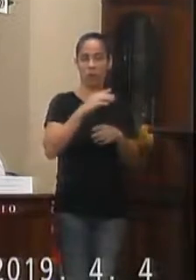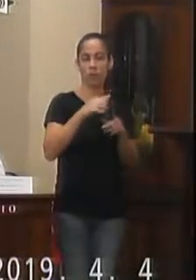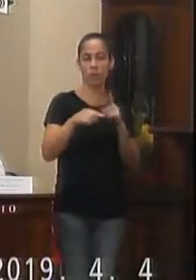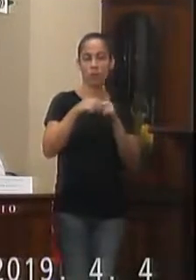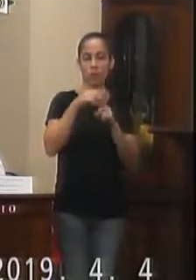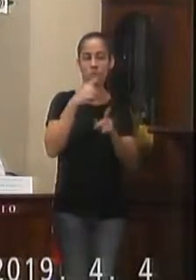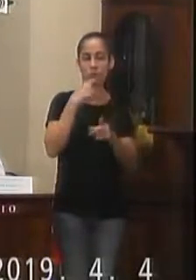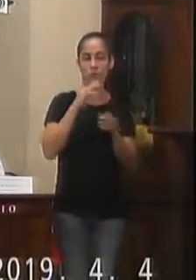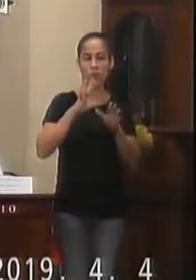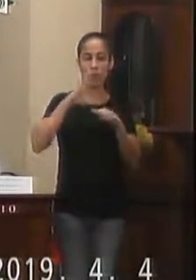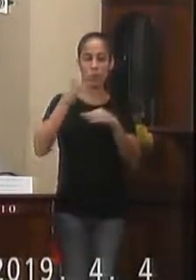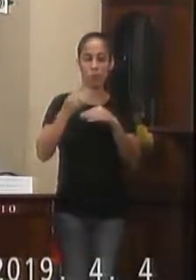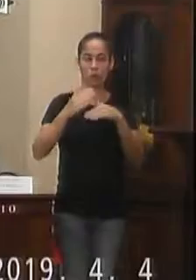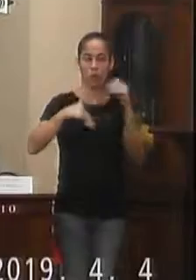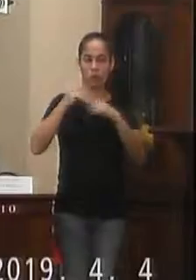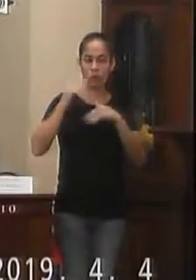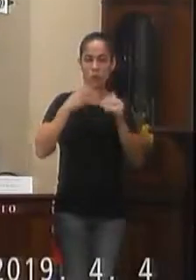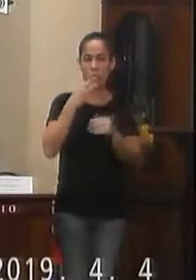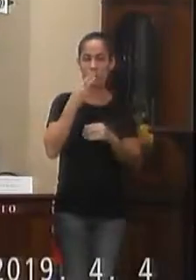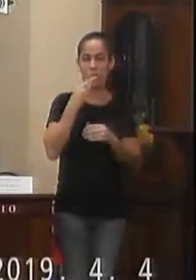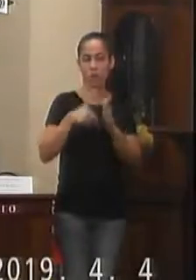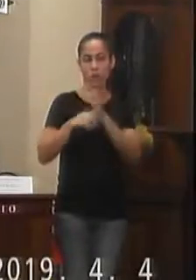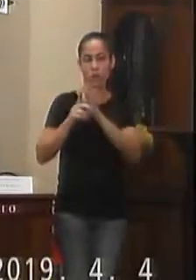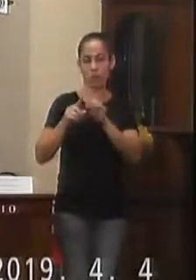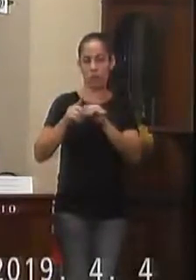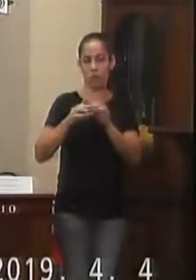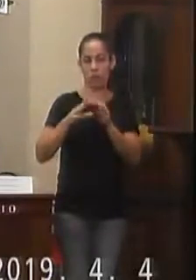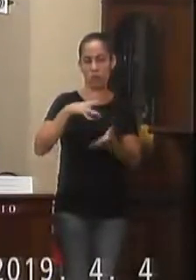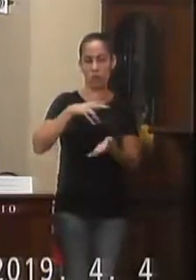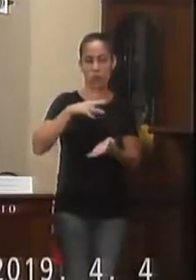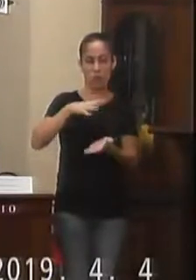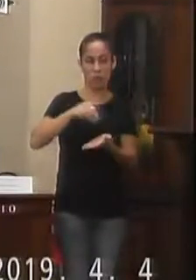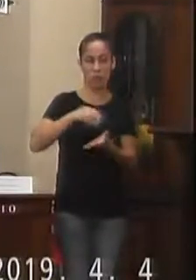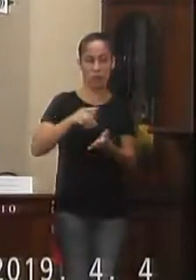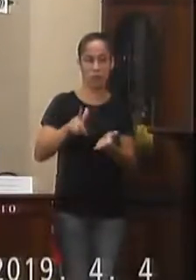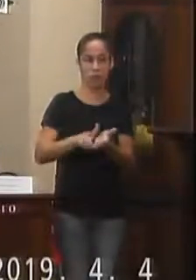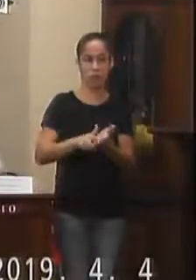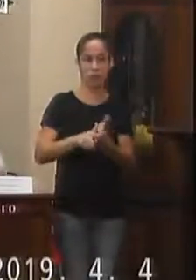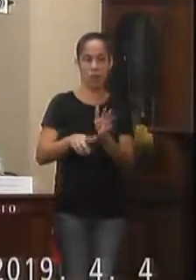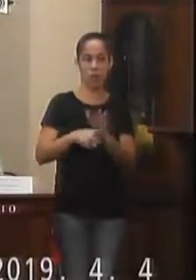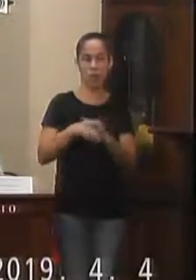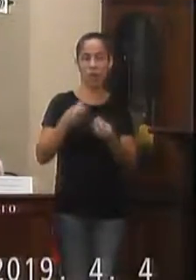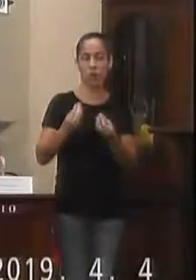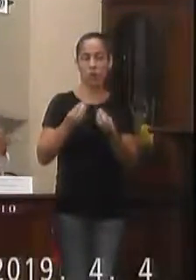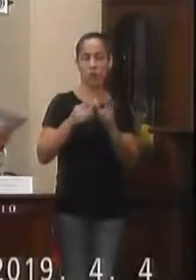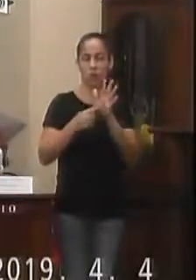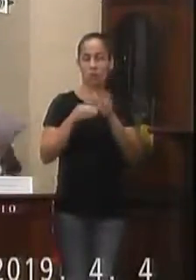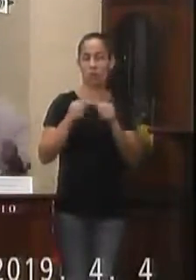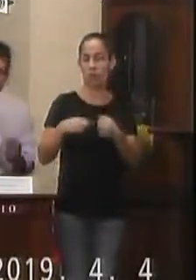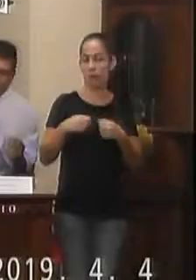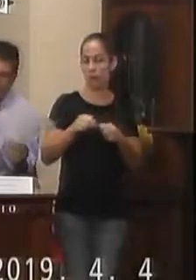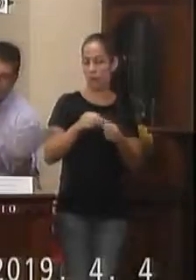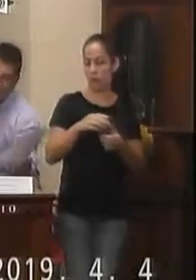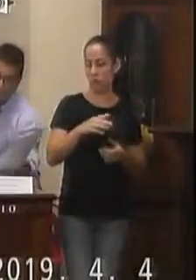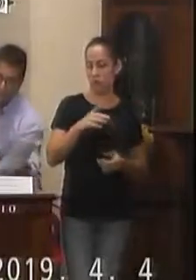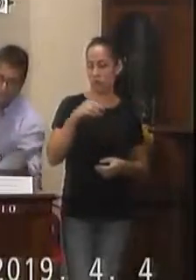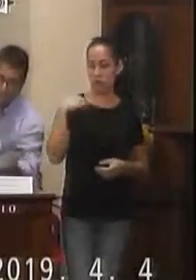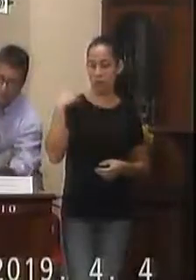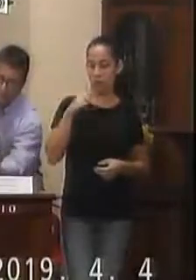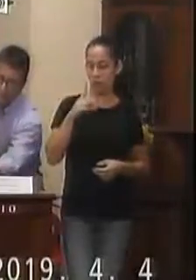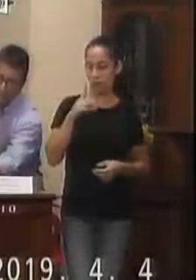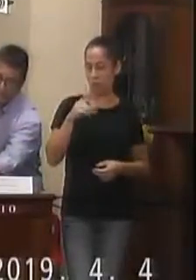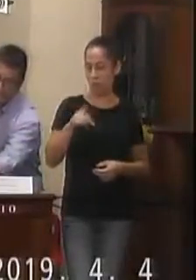para todos os profissionais citados. Segue em anexo toda a documentação comprobatória. Sala das Sessões, 4 de abril de 2019,